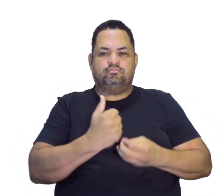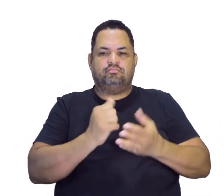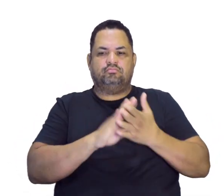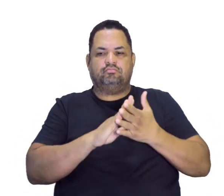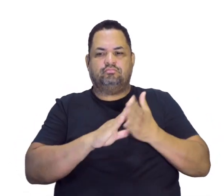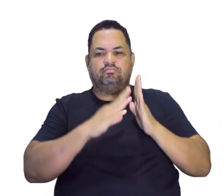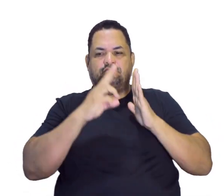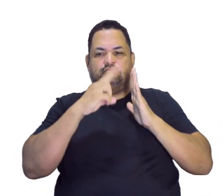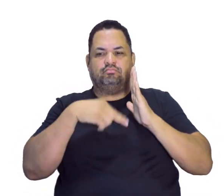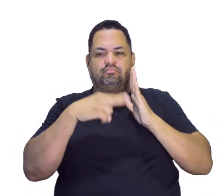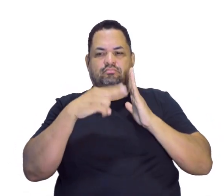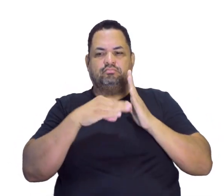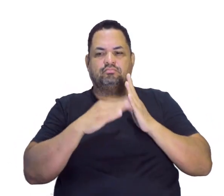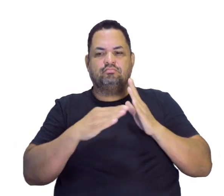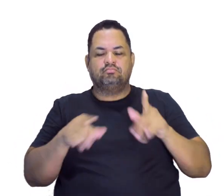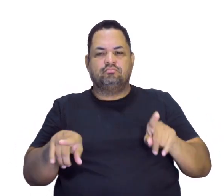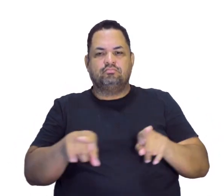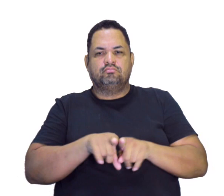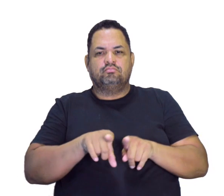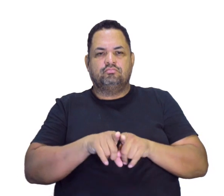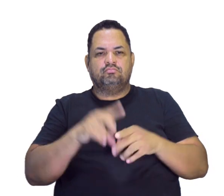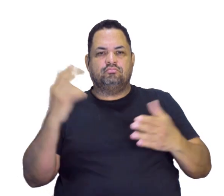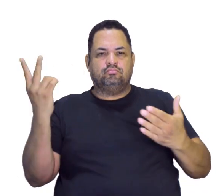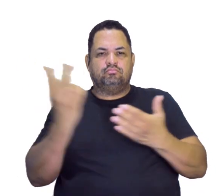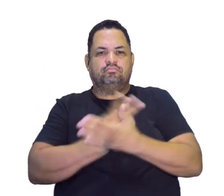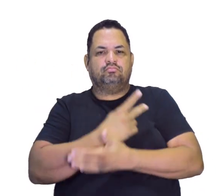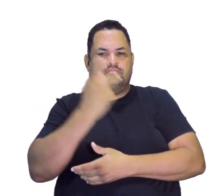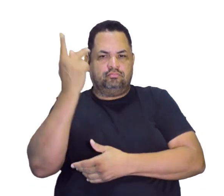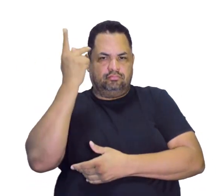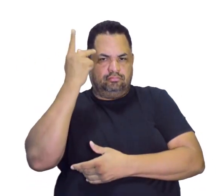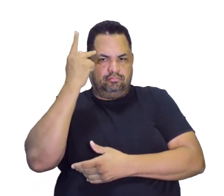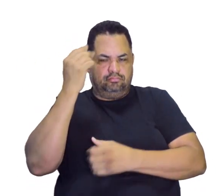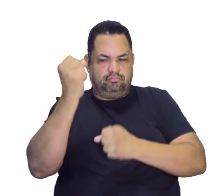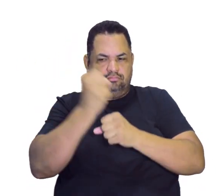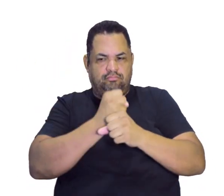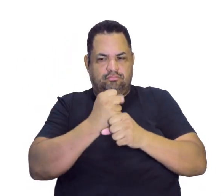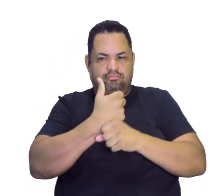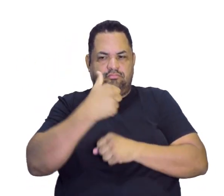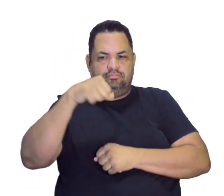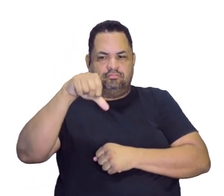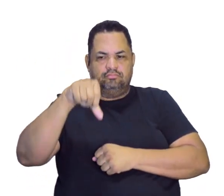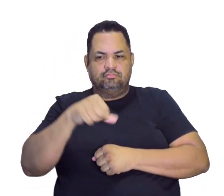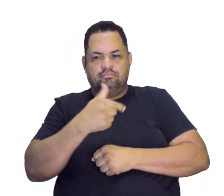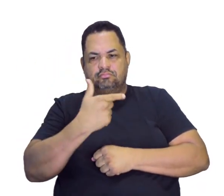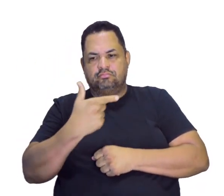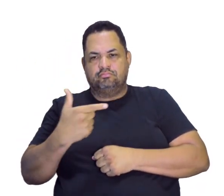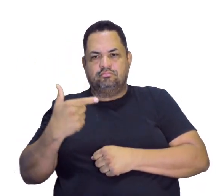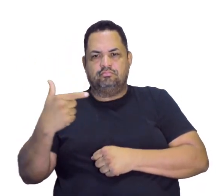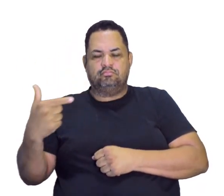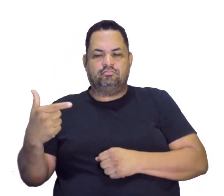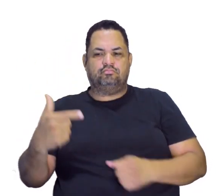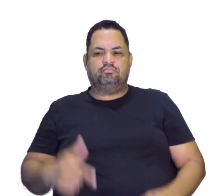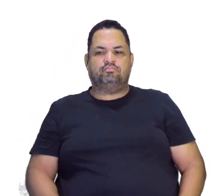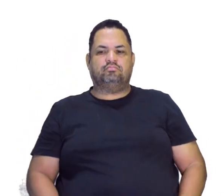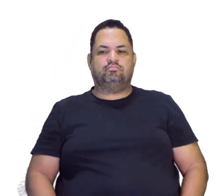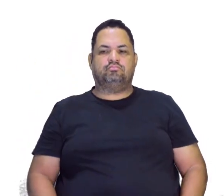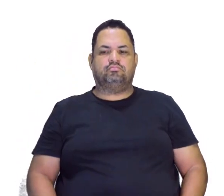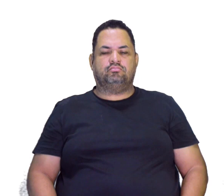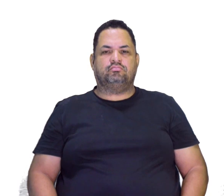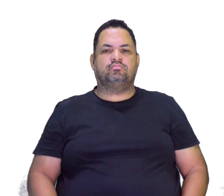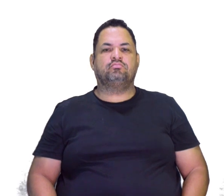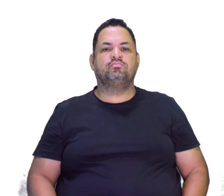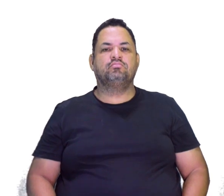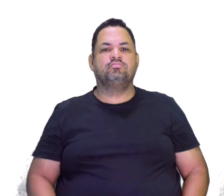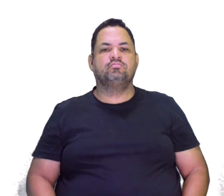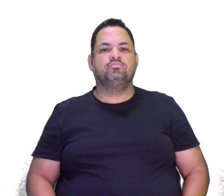pláticas como eu já falei né e aconteceu em São Paulo no ano de 1900 22